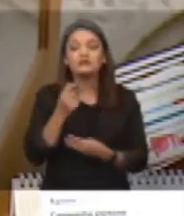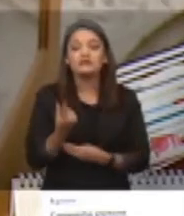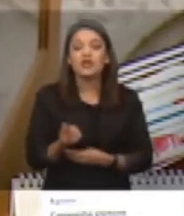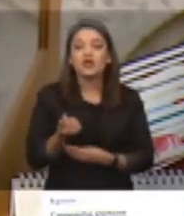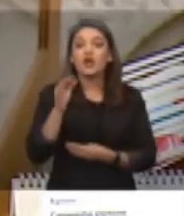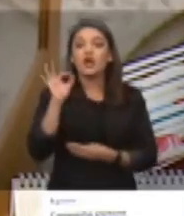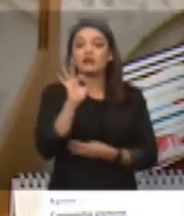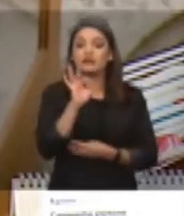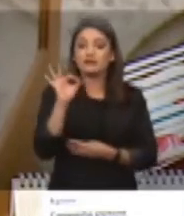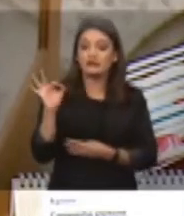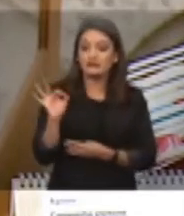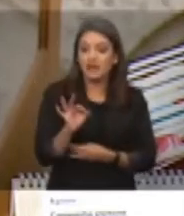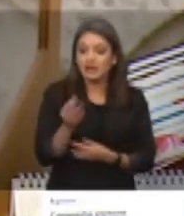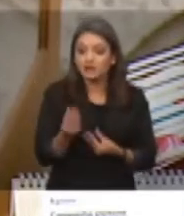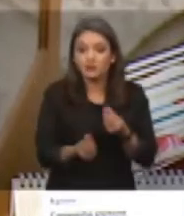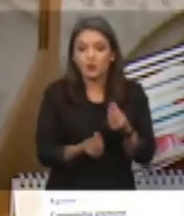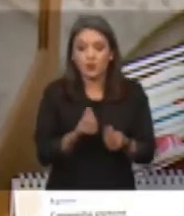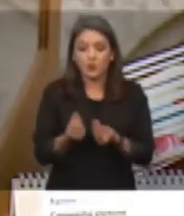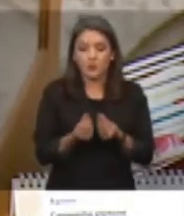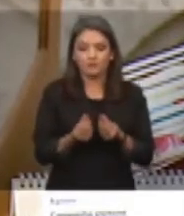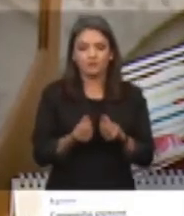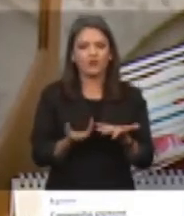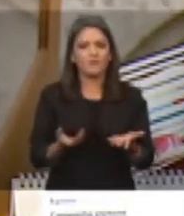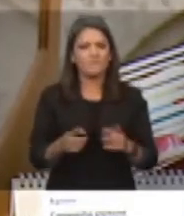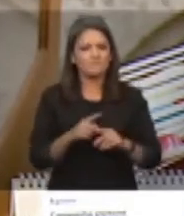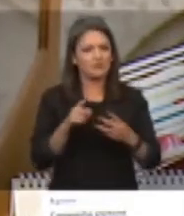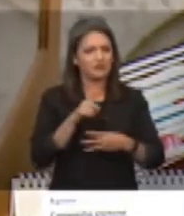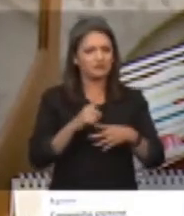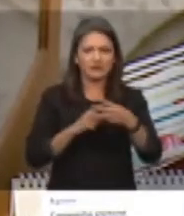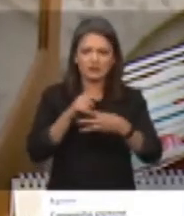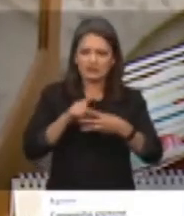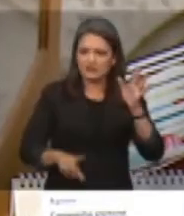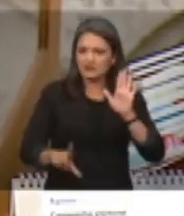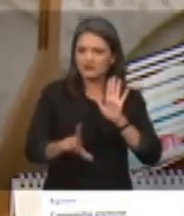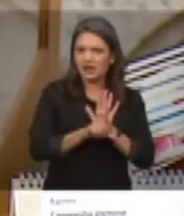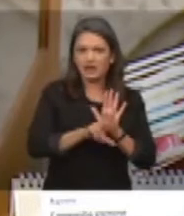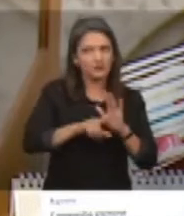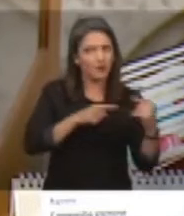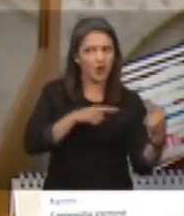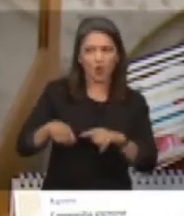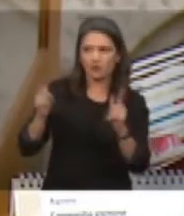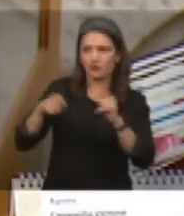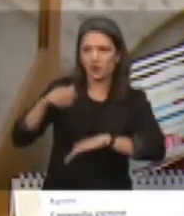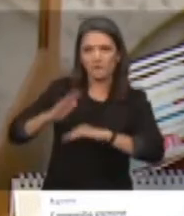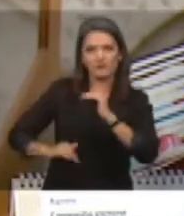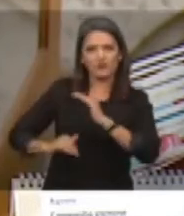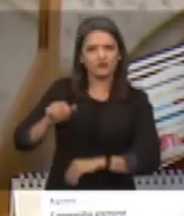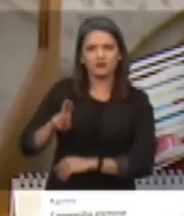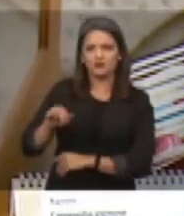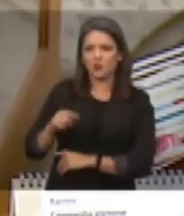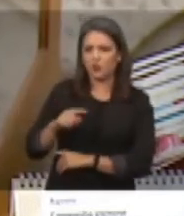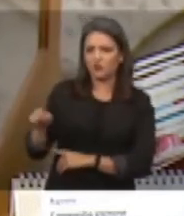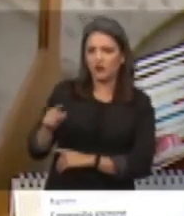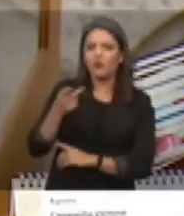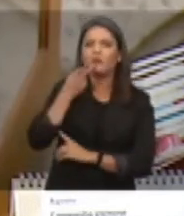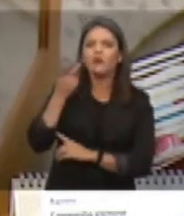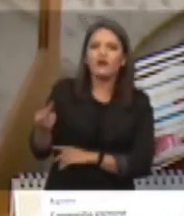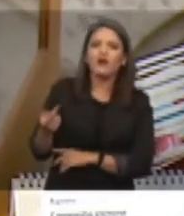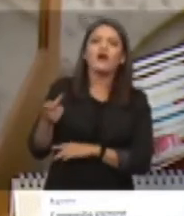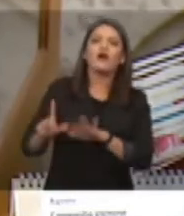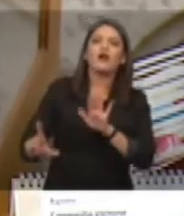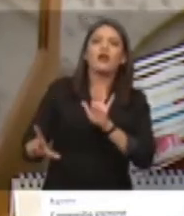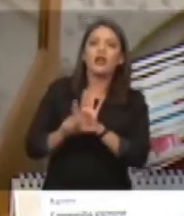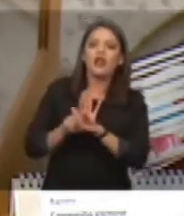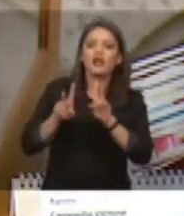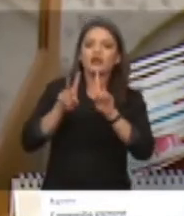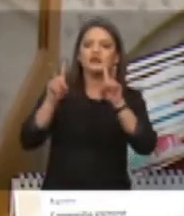confiscatória. As leis estaduais não violam a competência privativa da União para legislar sobre jazidas, minas